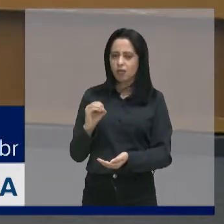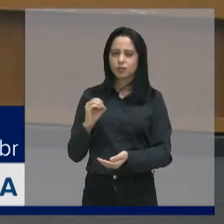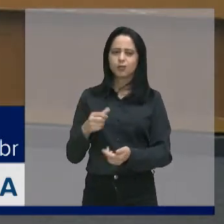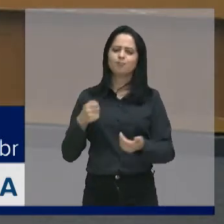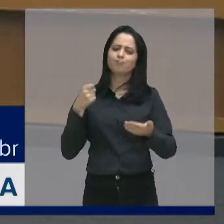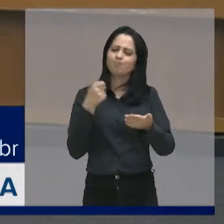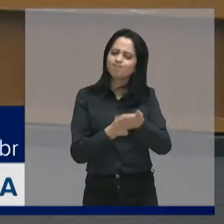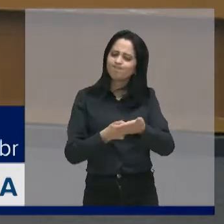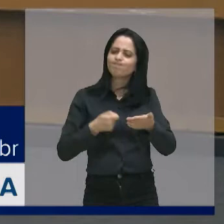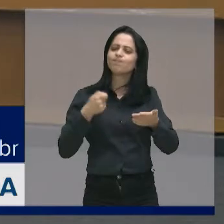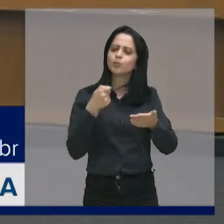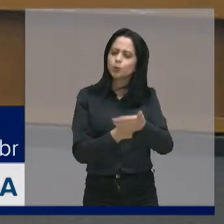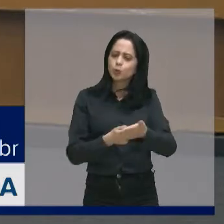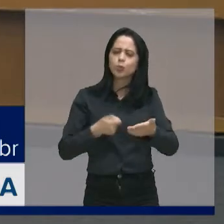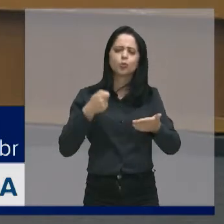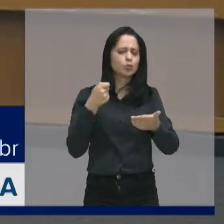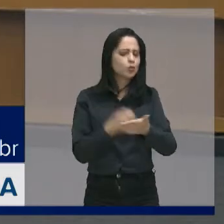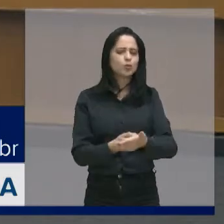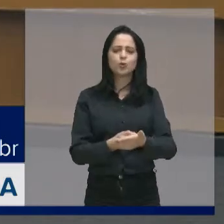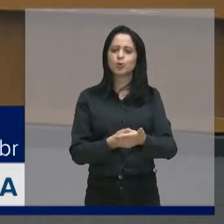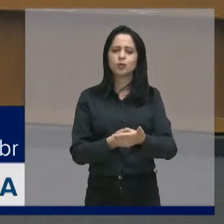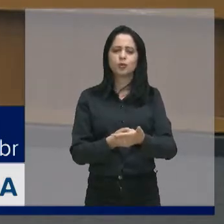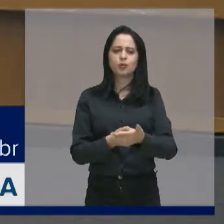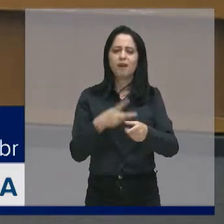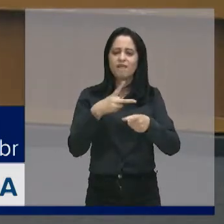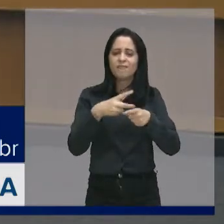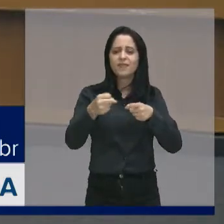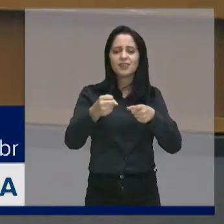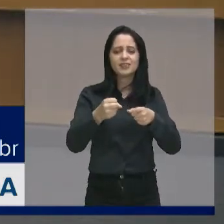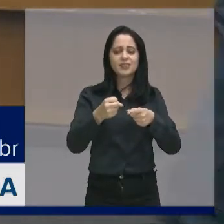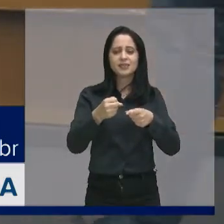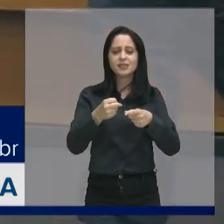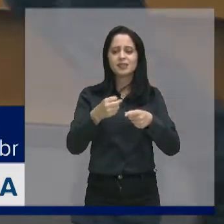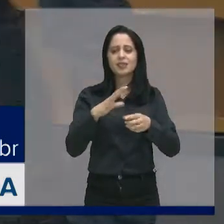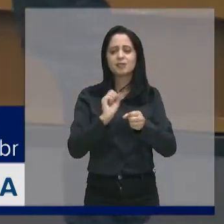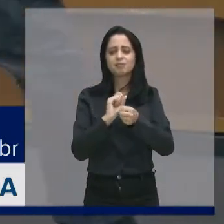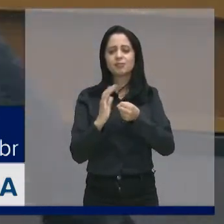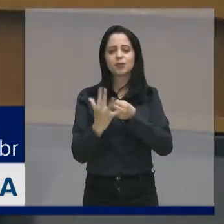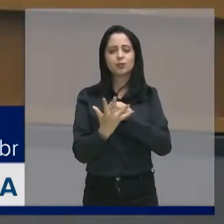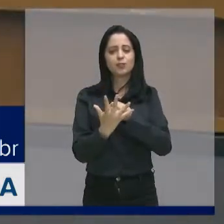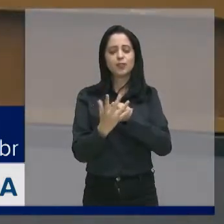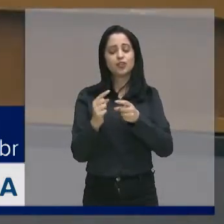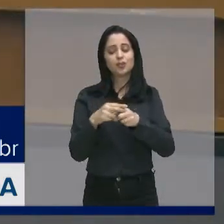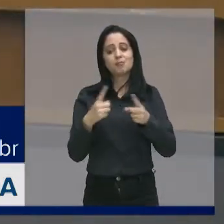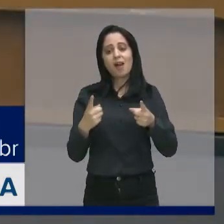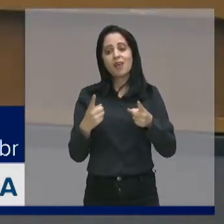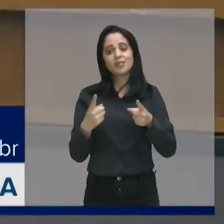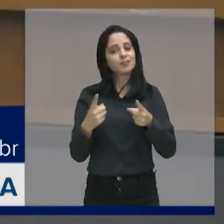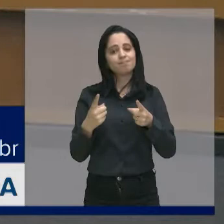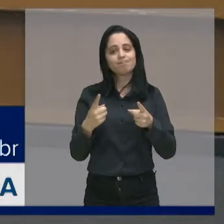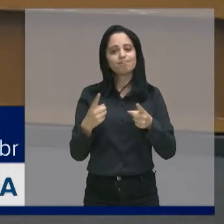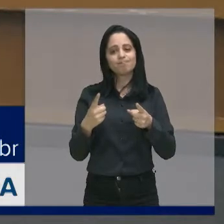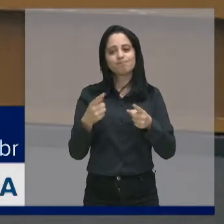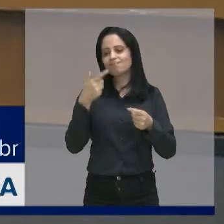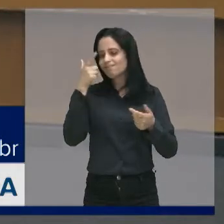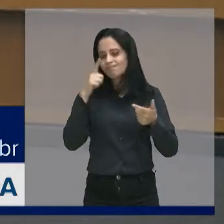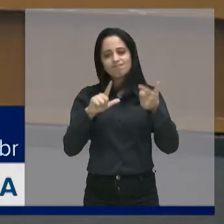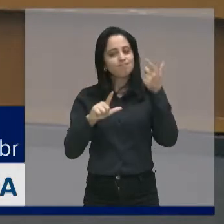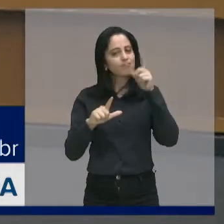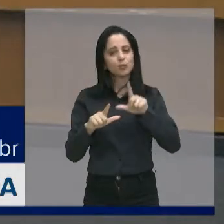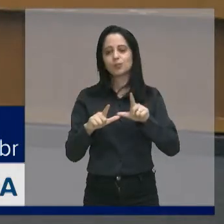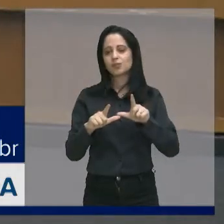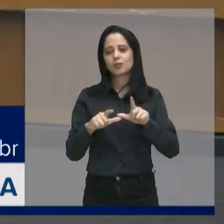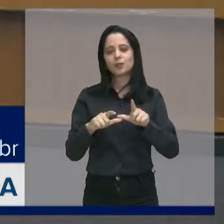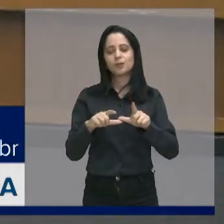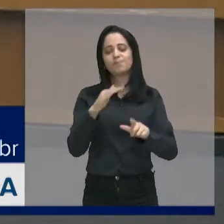fortemente contra a Covid, mas, infelizmente, Deus o levou. Deixa aqui um